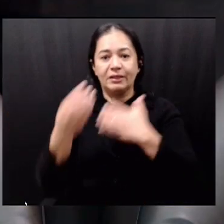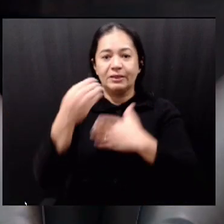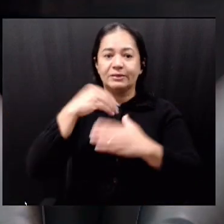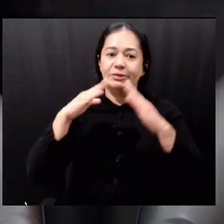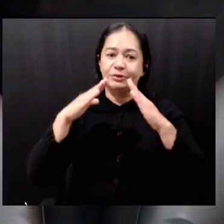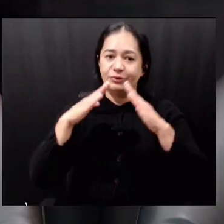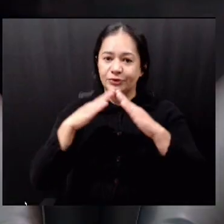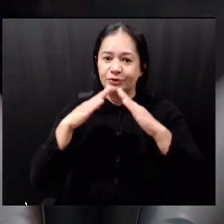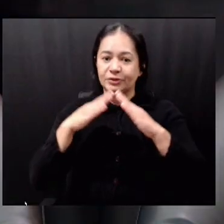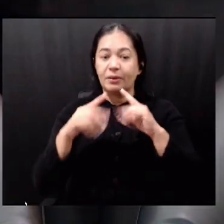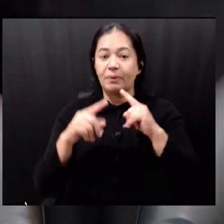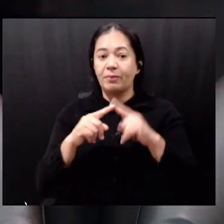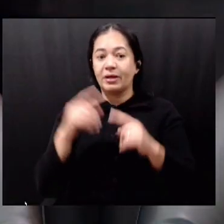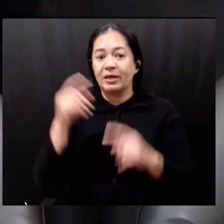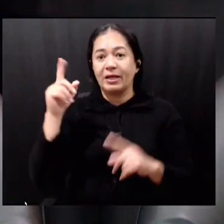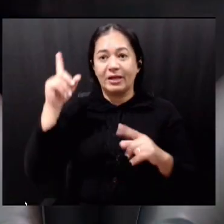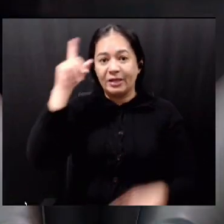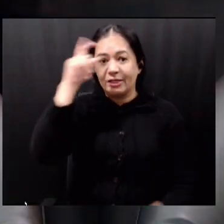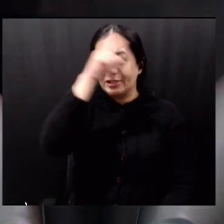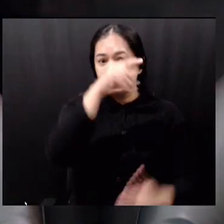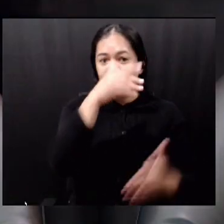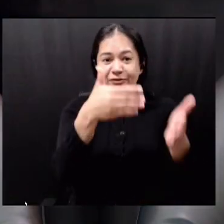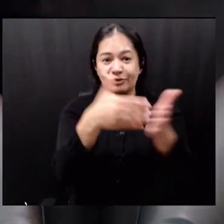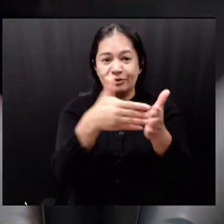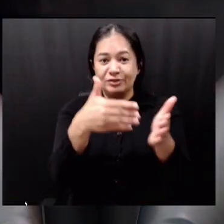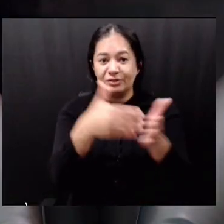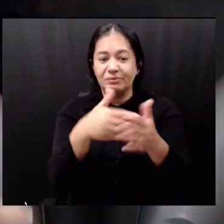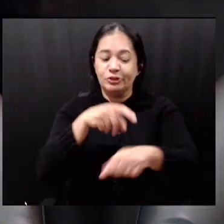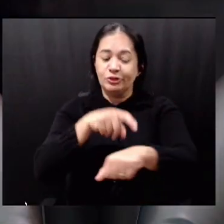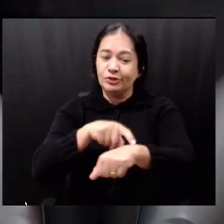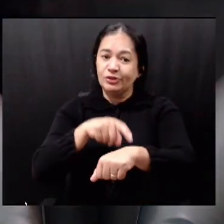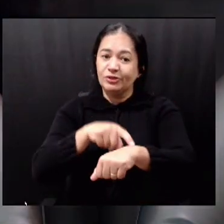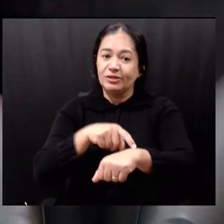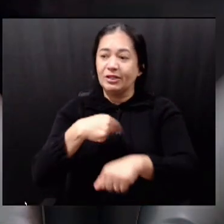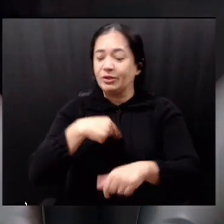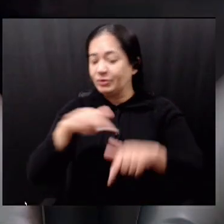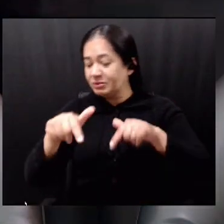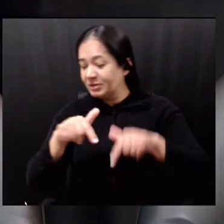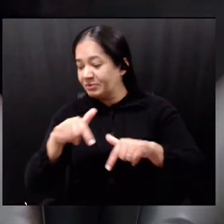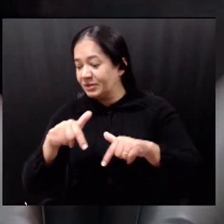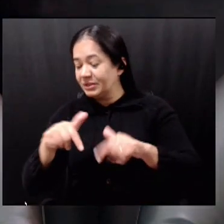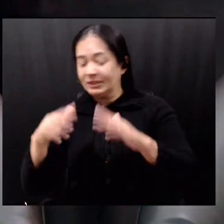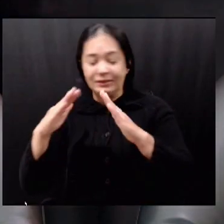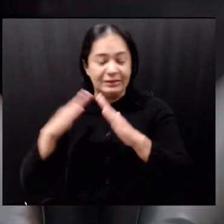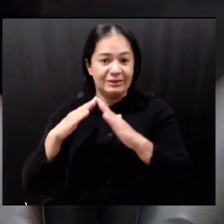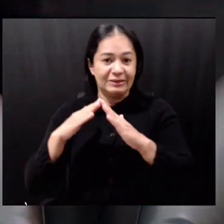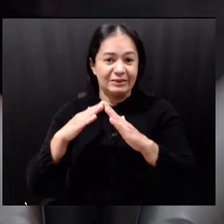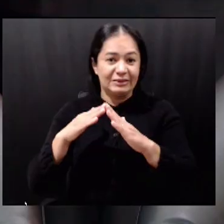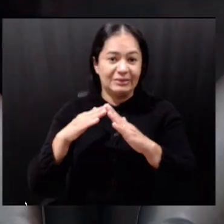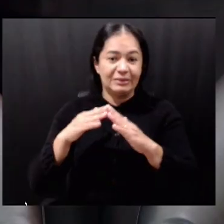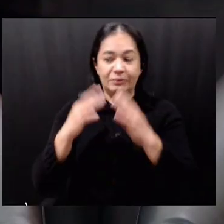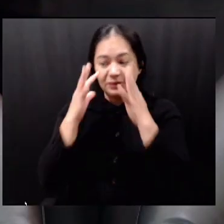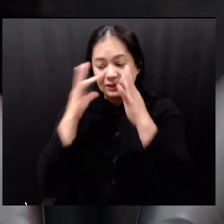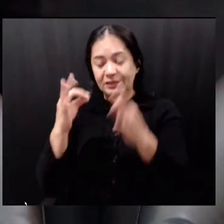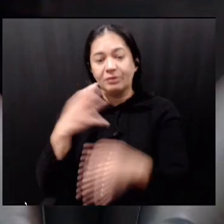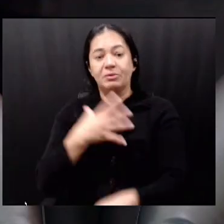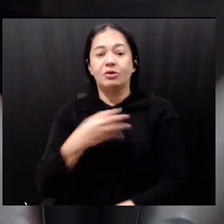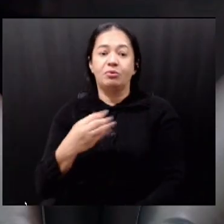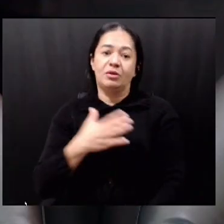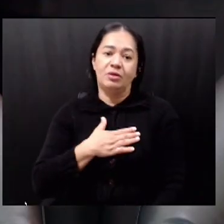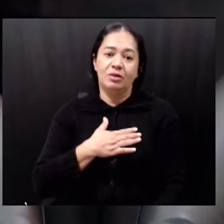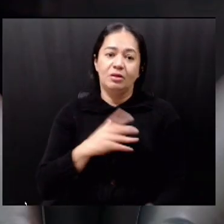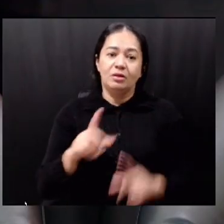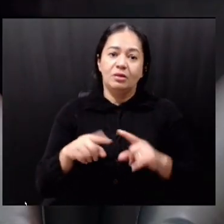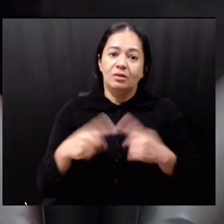difícil de colocar esse limite do horário, né? A hora que eu tô trabalhando e a hora que eu tô dentro de casa é a hora que eu tenho que dar atenção pro meu filho. Mas,